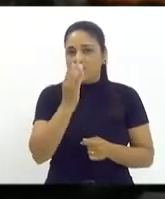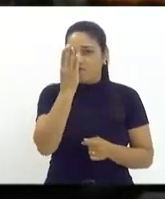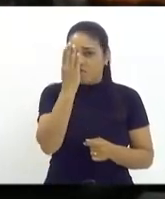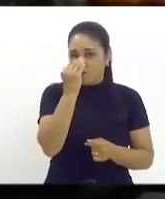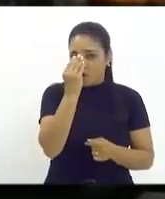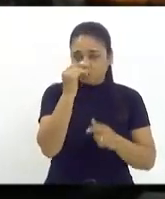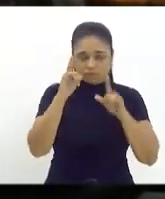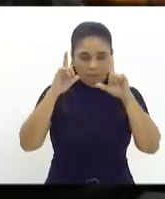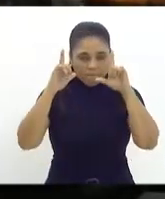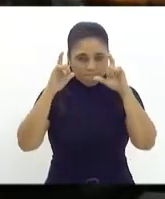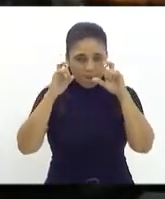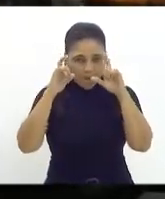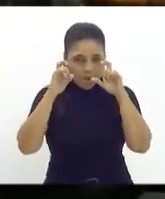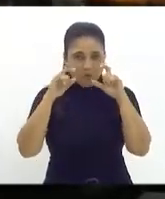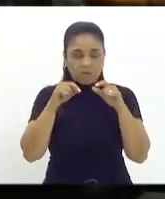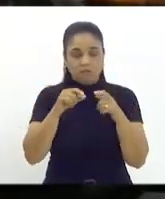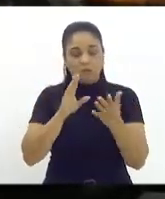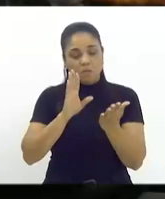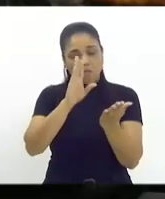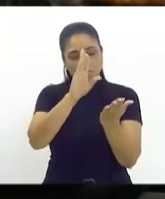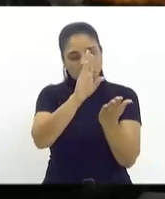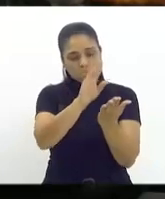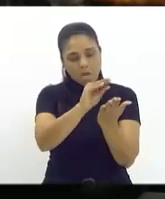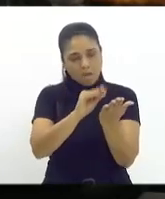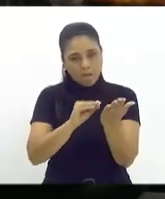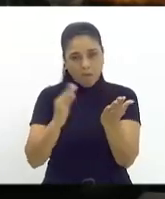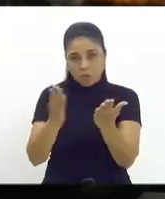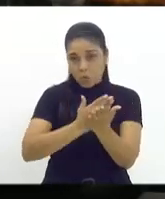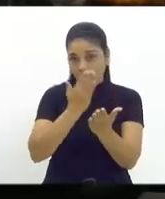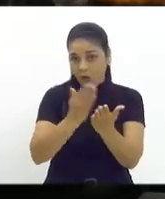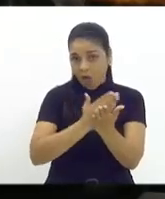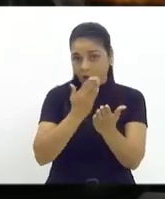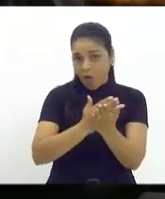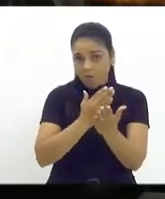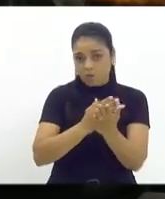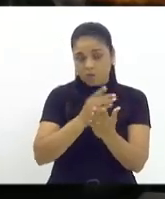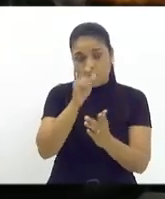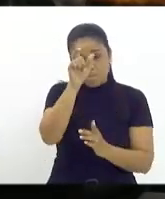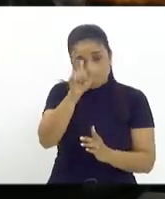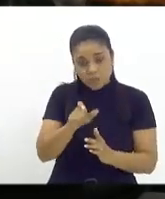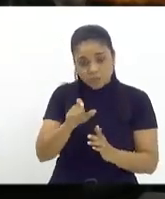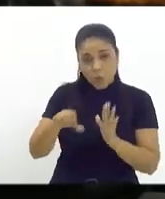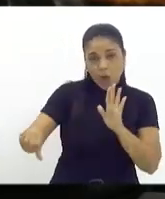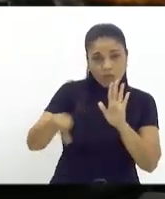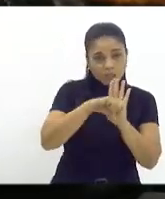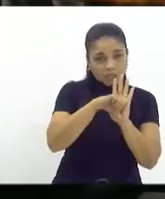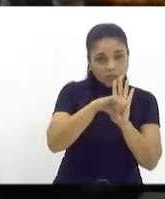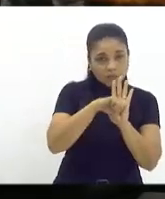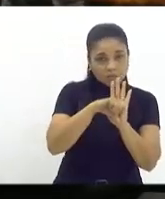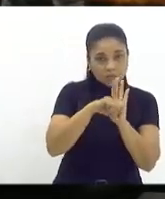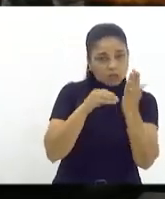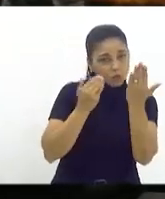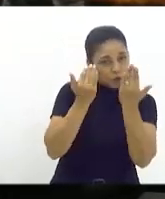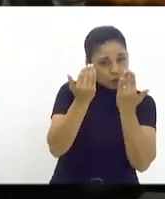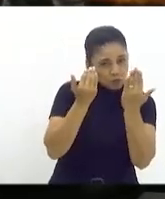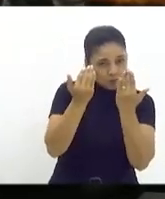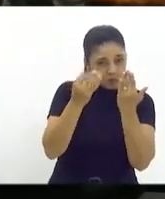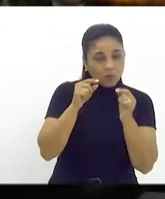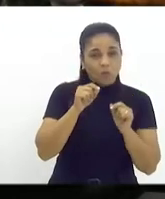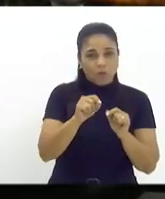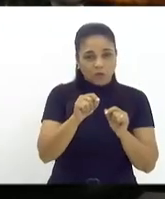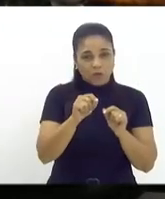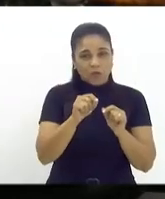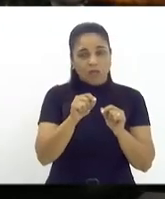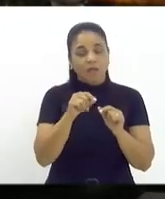determinada consta no álbum de suspeitos ou seja porque Qual é a inteligência